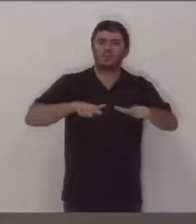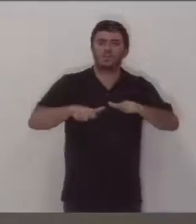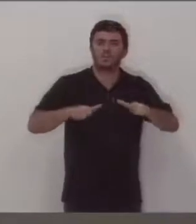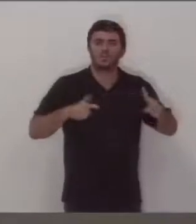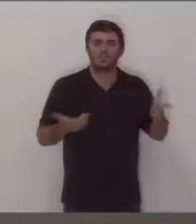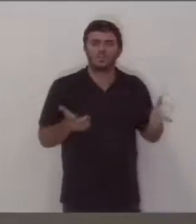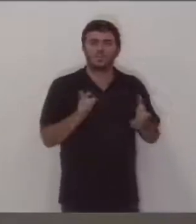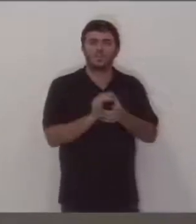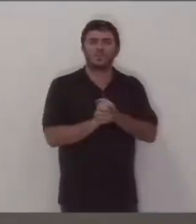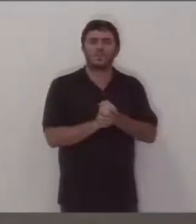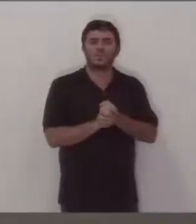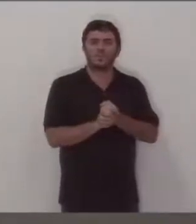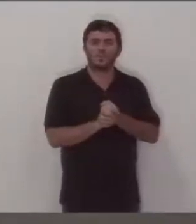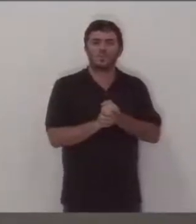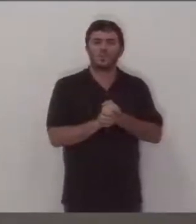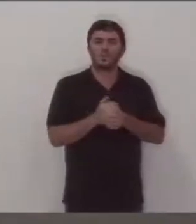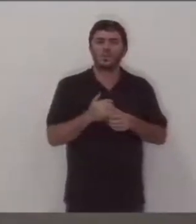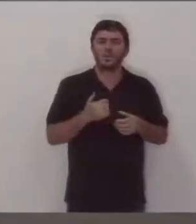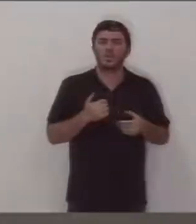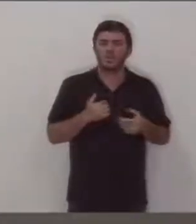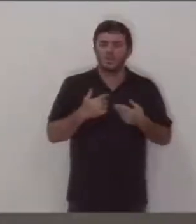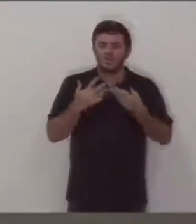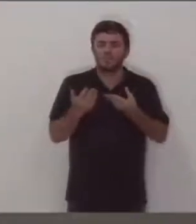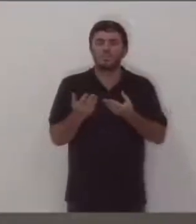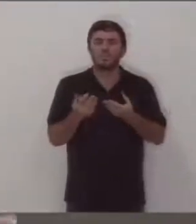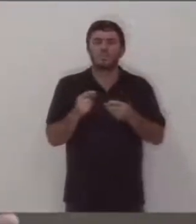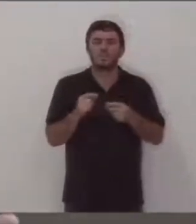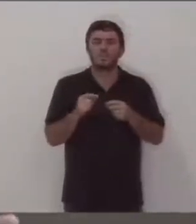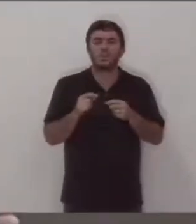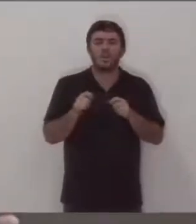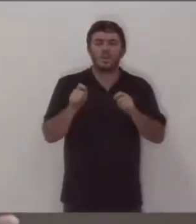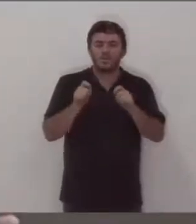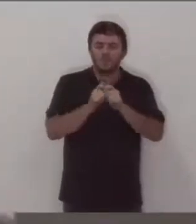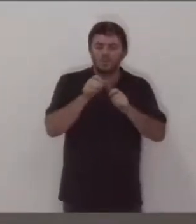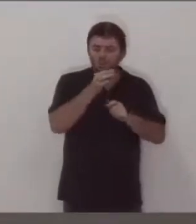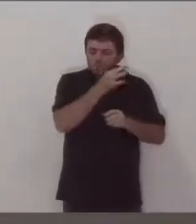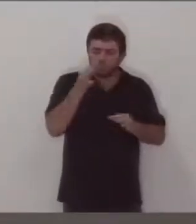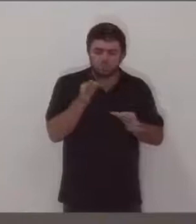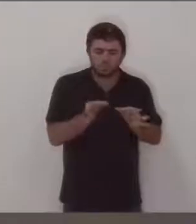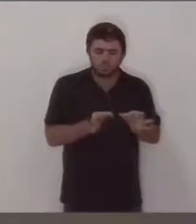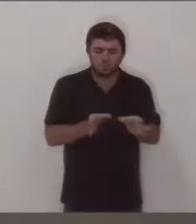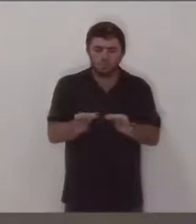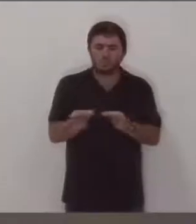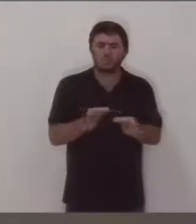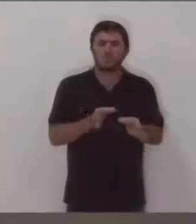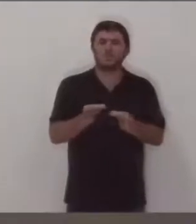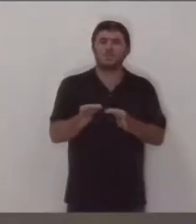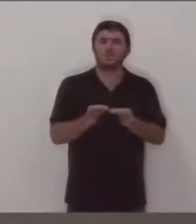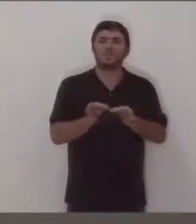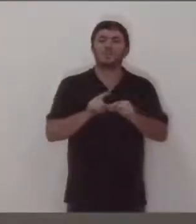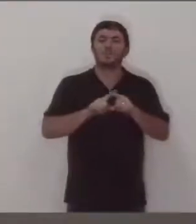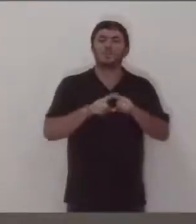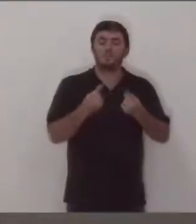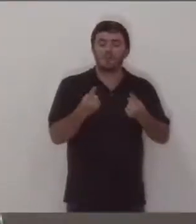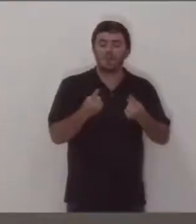cidade é escapar dessa armadilha de fazer um ótimo planejamento e não colocar nada em ação prática.